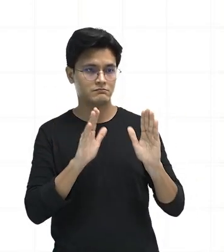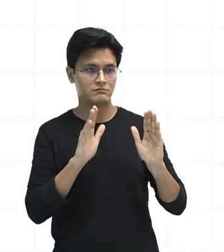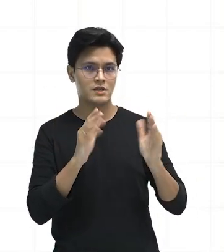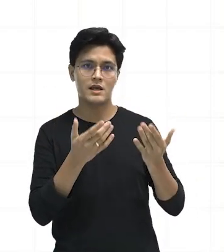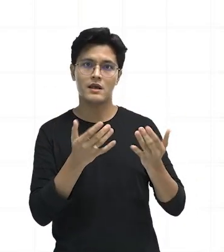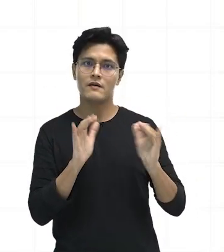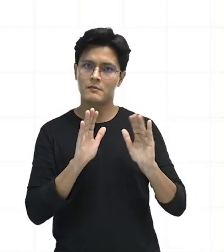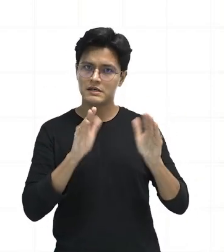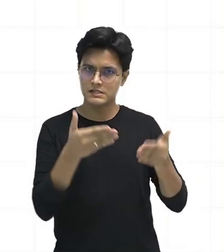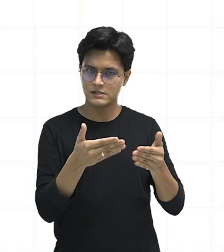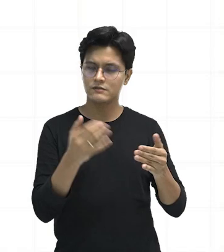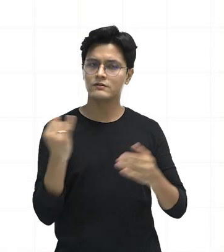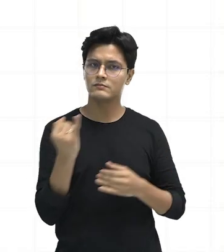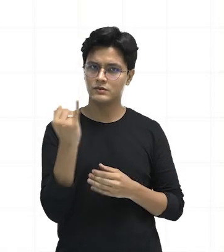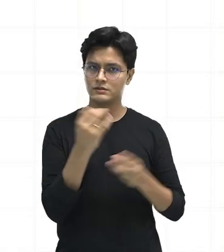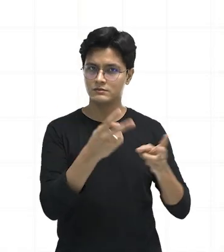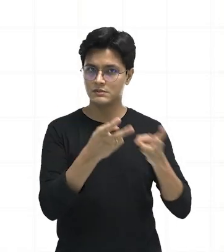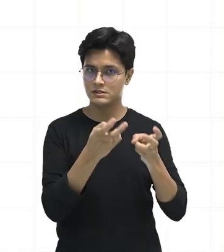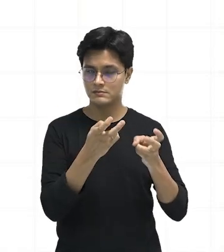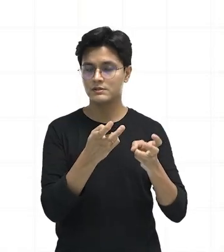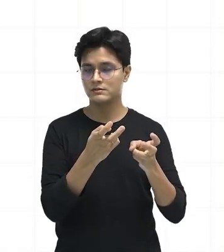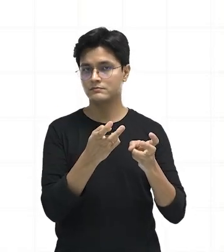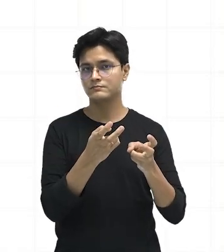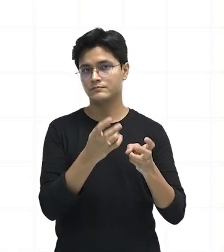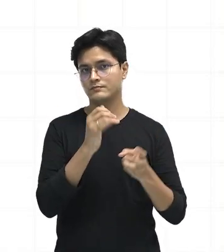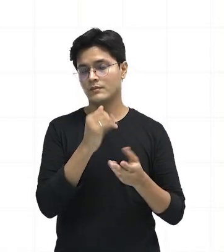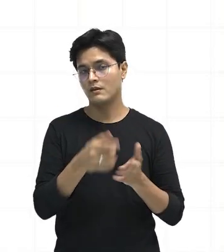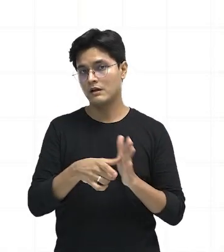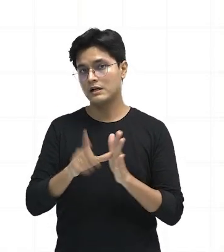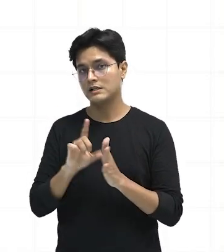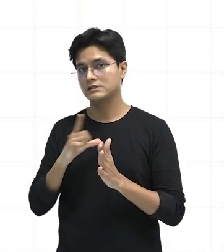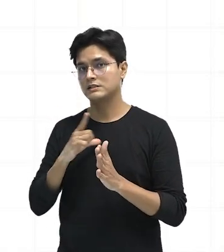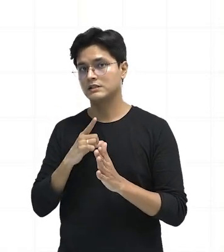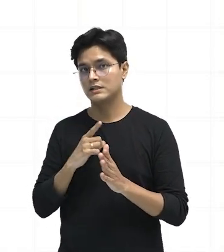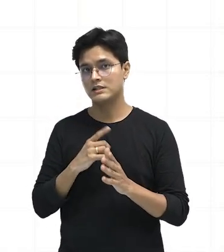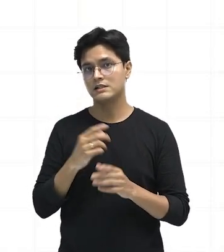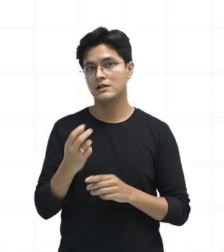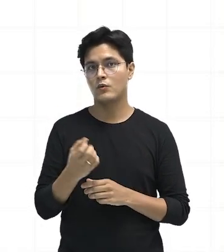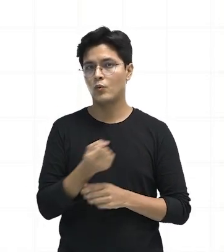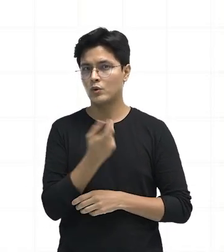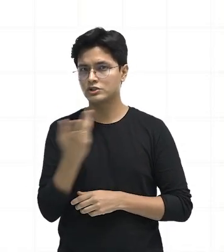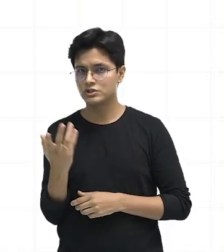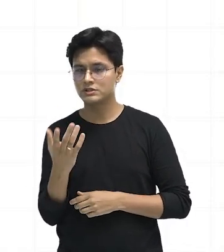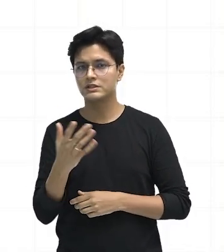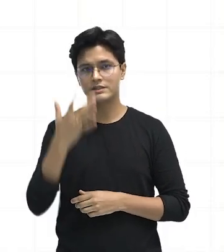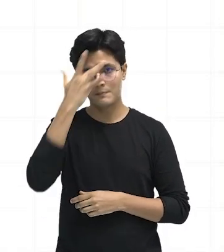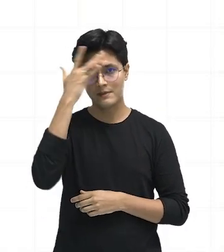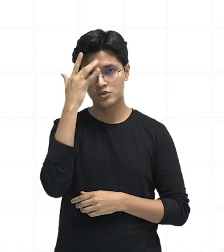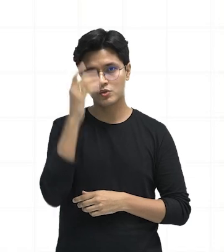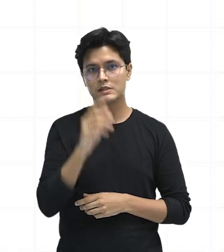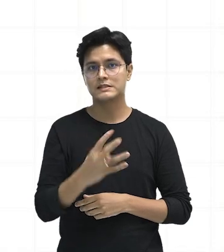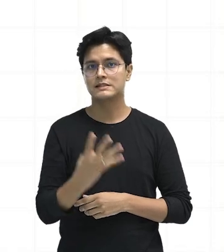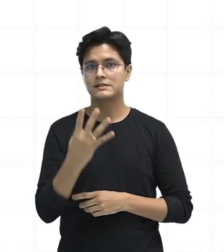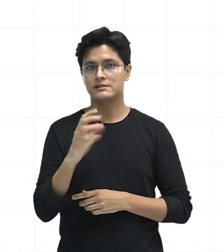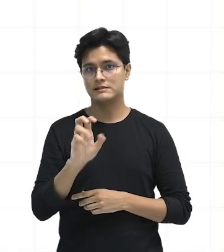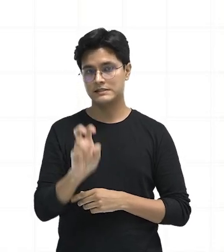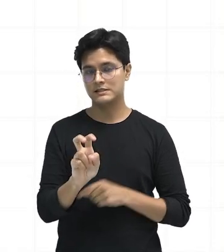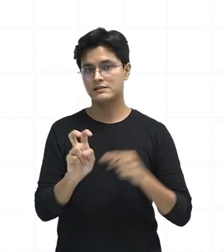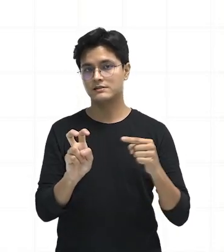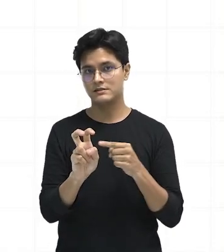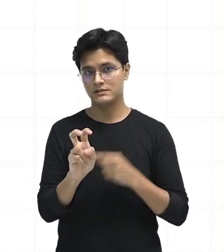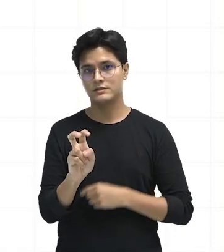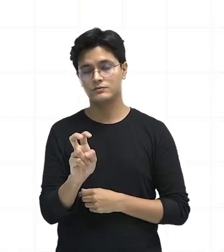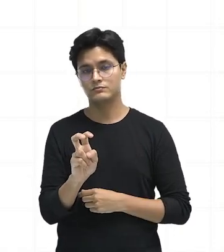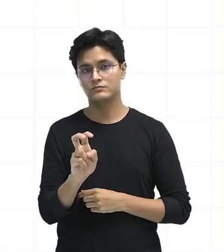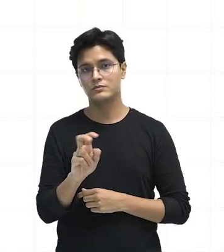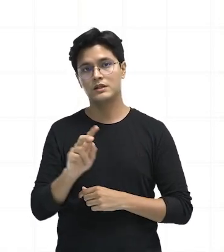Porque nós tínhamos inicialmente uma divisão entre 5 pessoas e aí nós encontramos o total dessa quantidade,